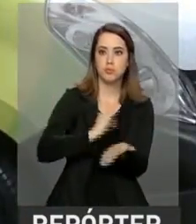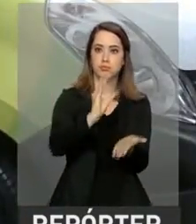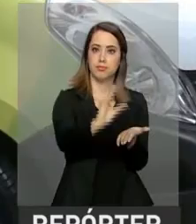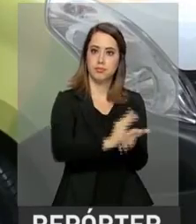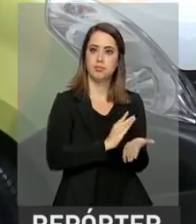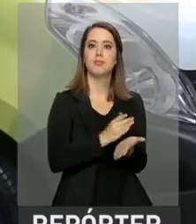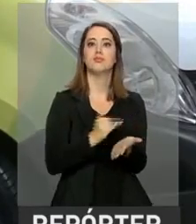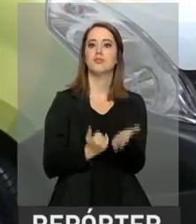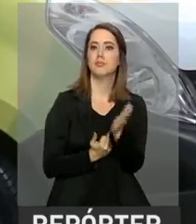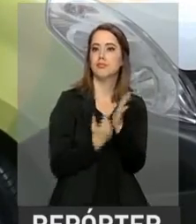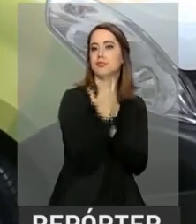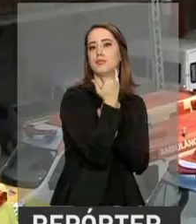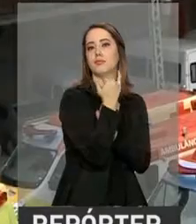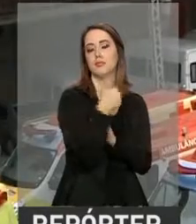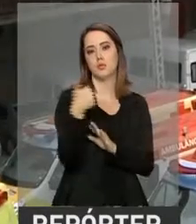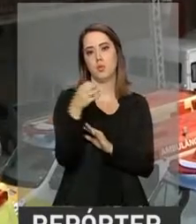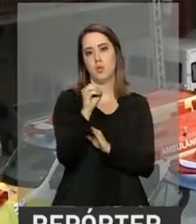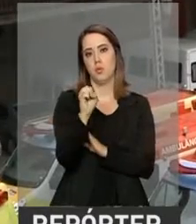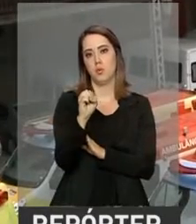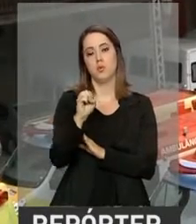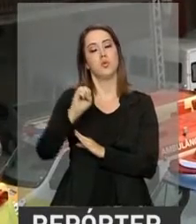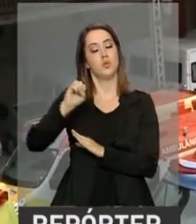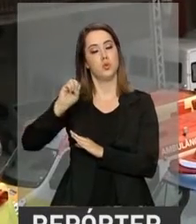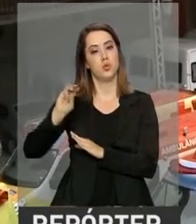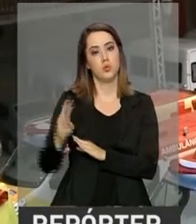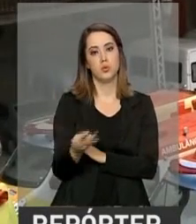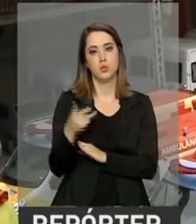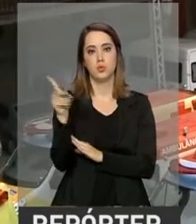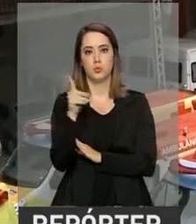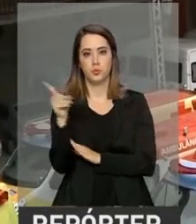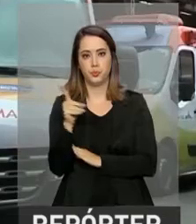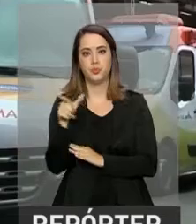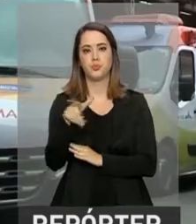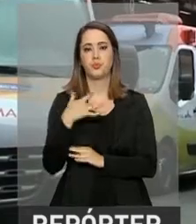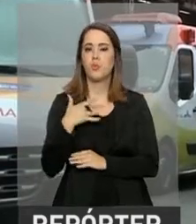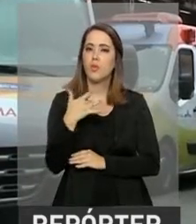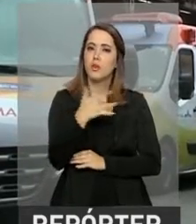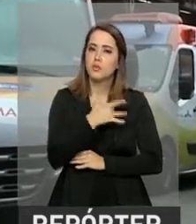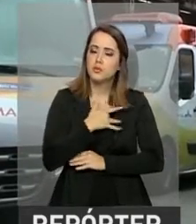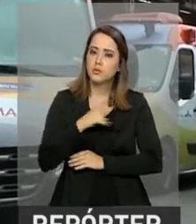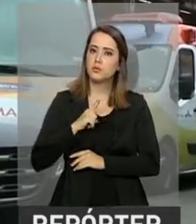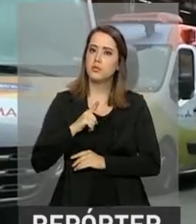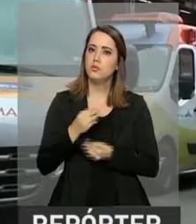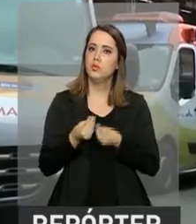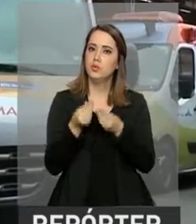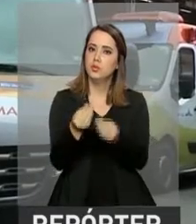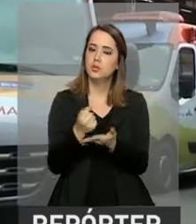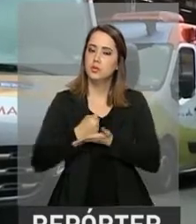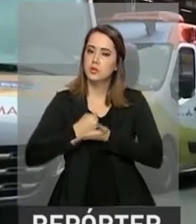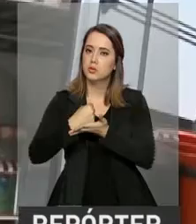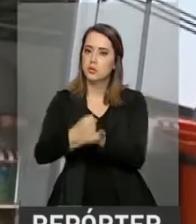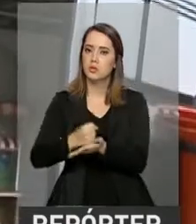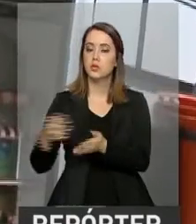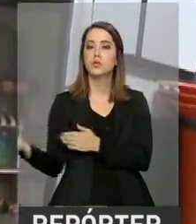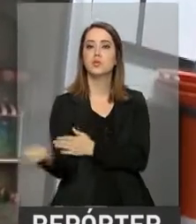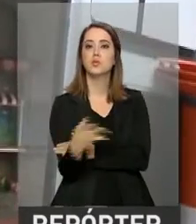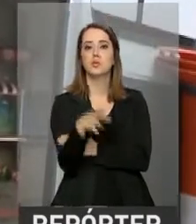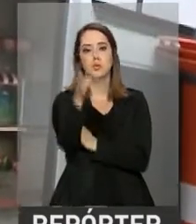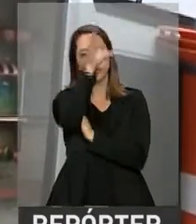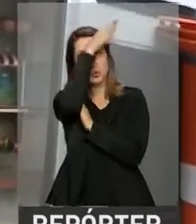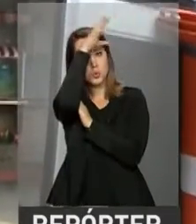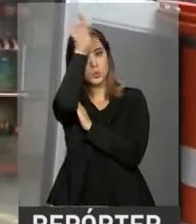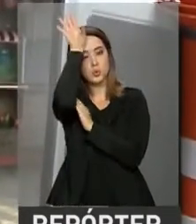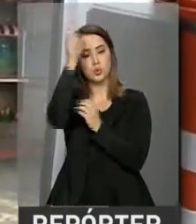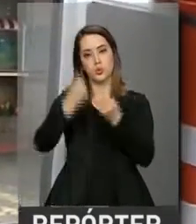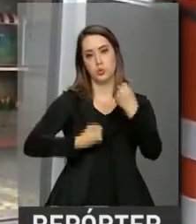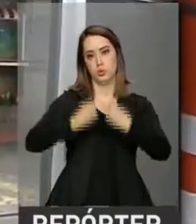saúde as iniciativas incluem entrega de novas ambulâncias que serão utilizadas na renovação da frota do samu no rio